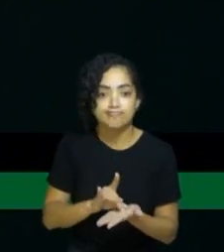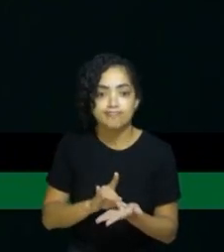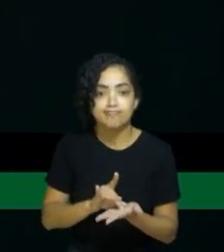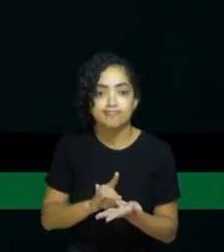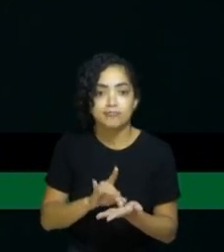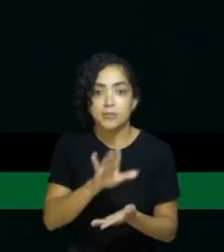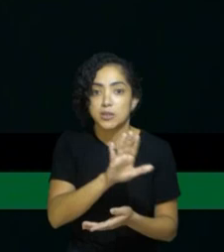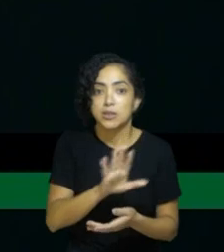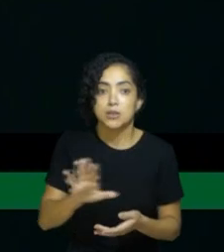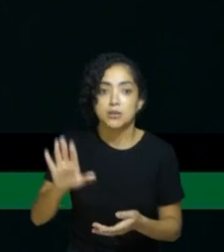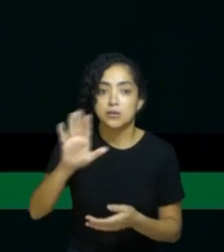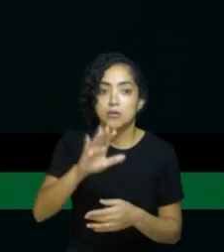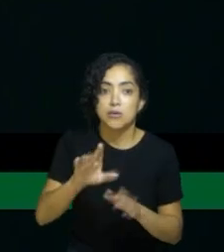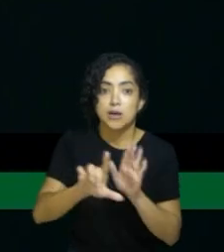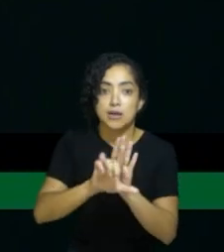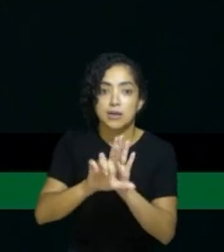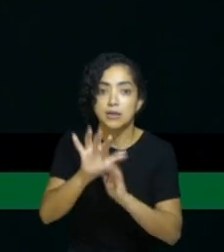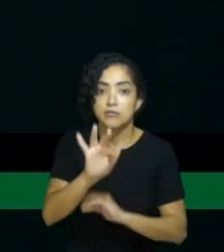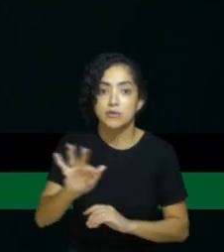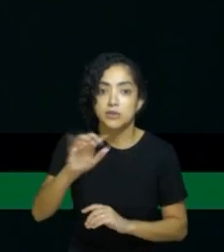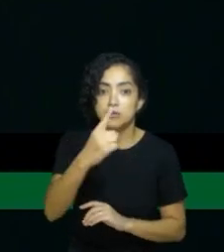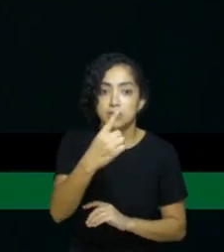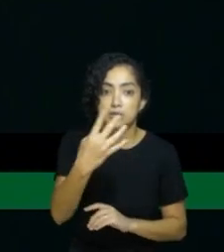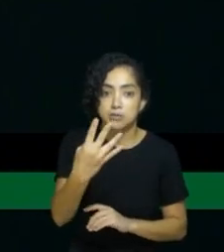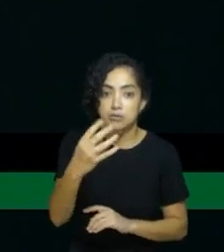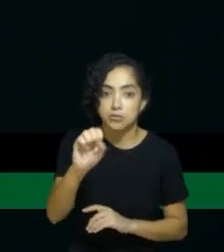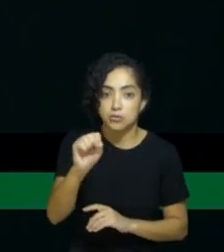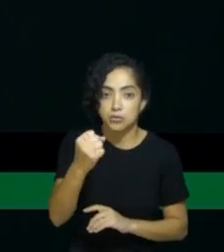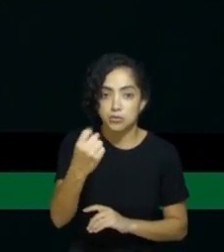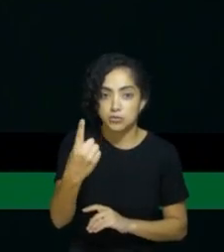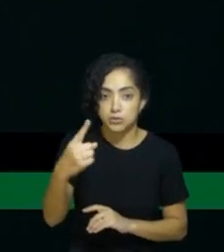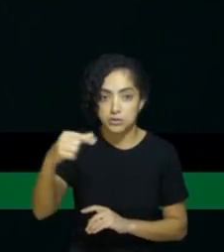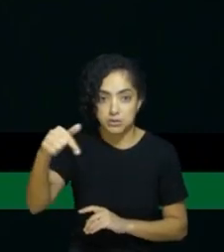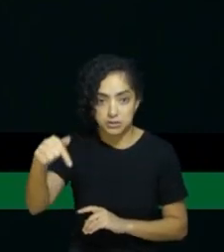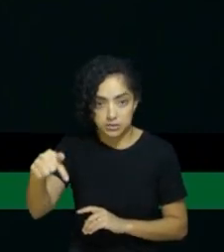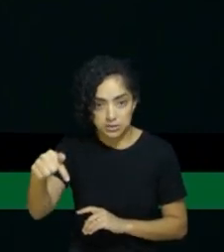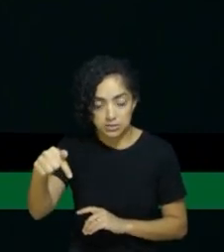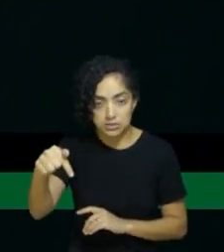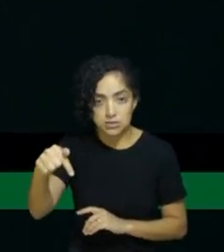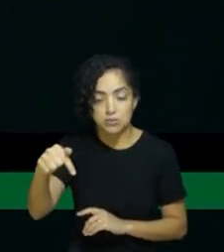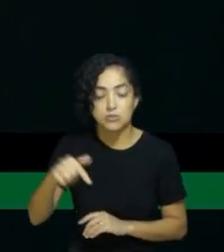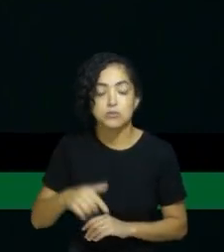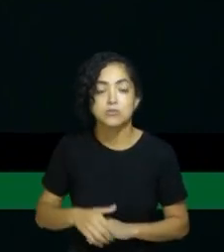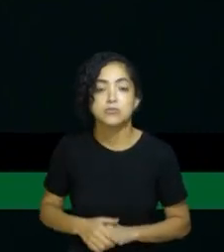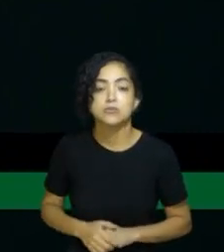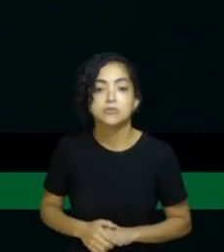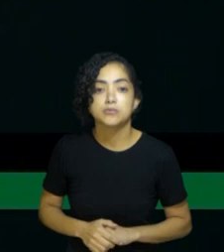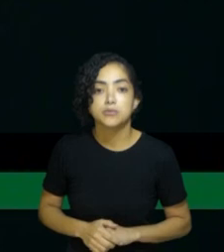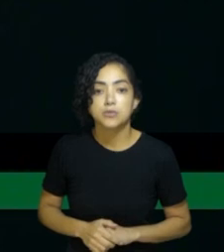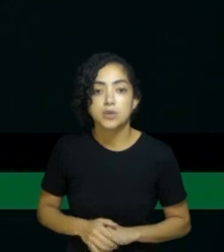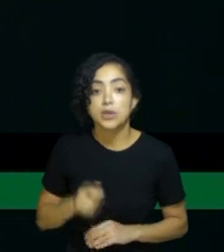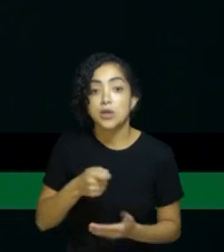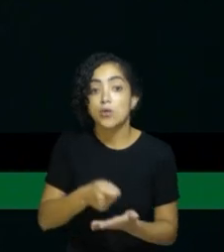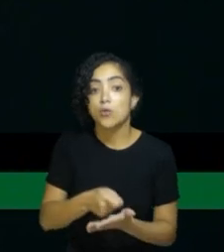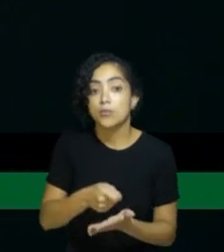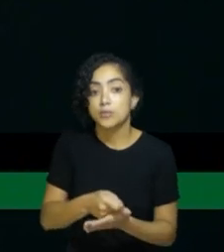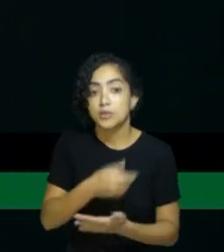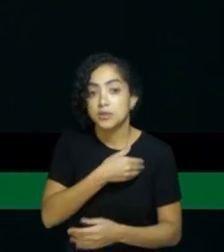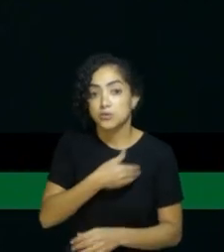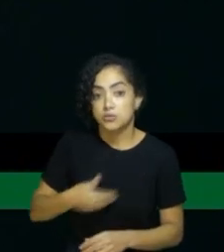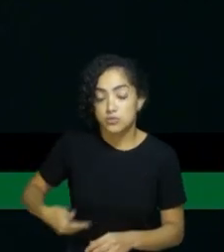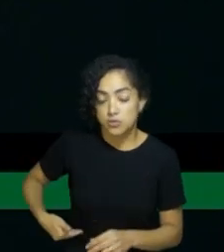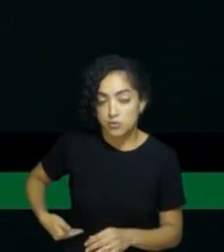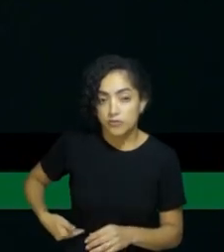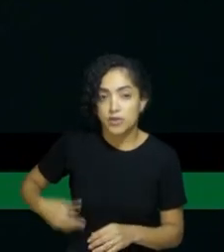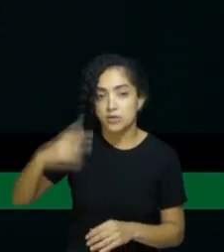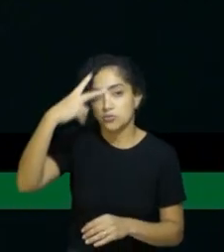nosso país a lei federal número 14.817 de 2024 que obriga os governos estaduais e